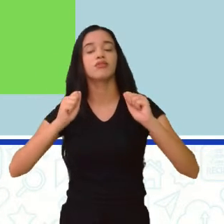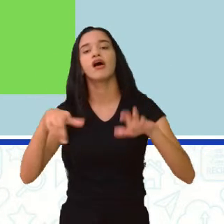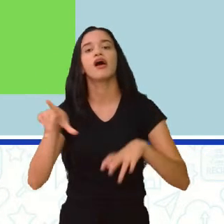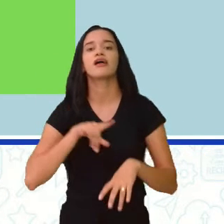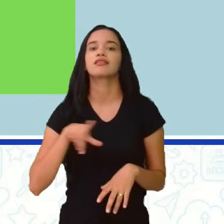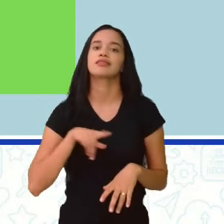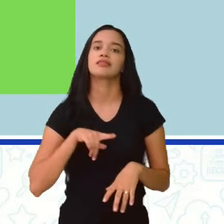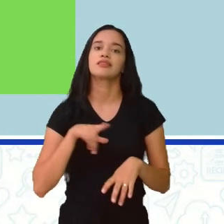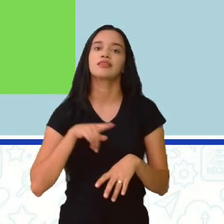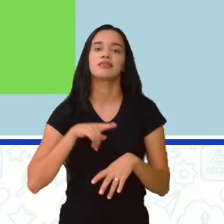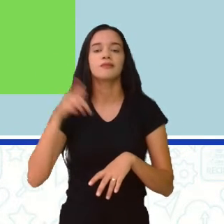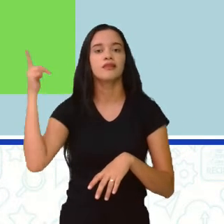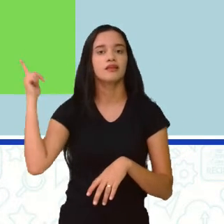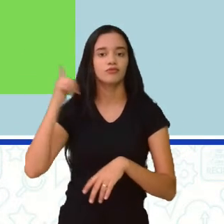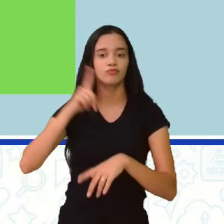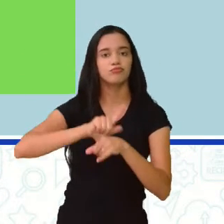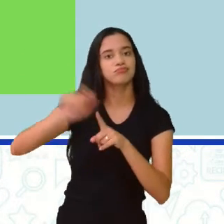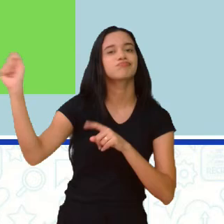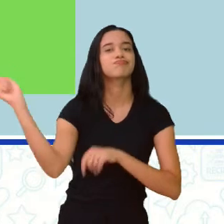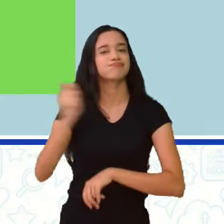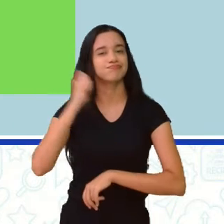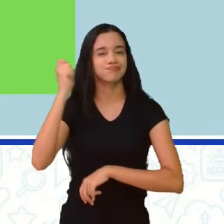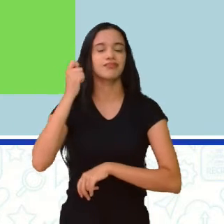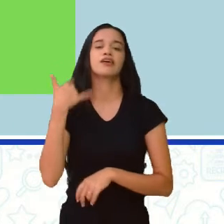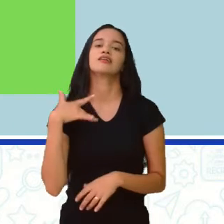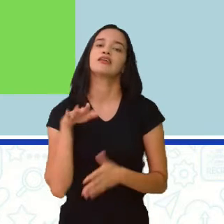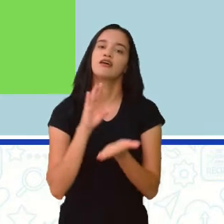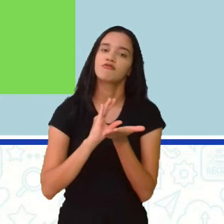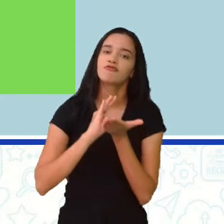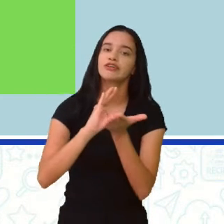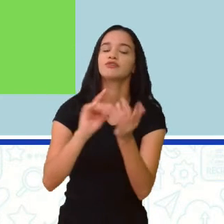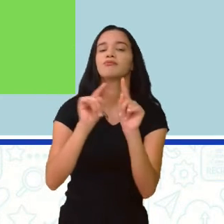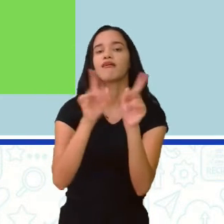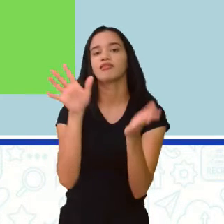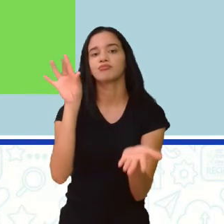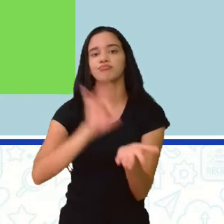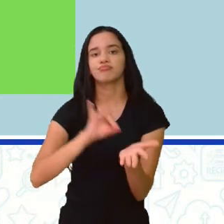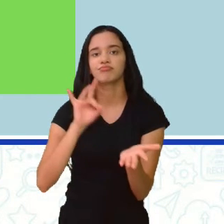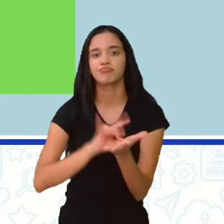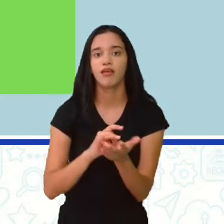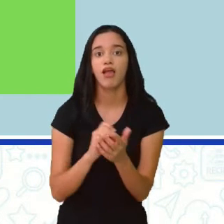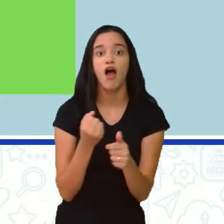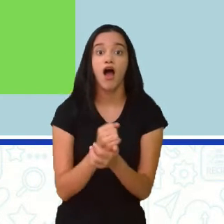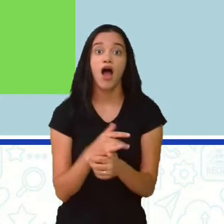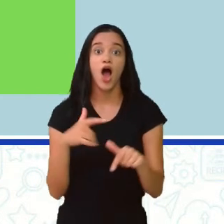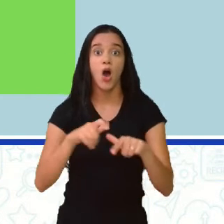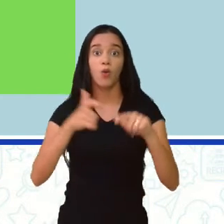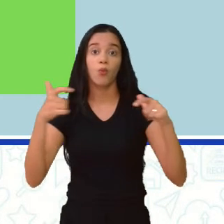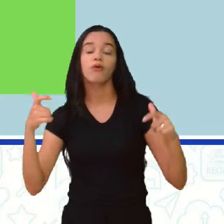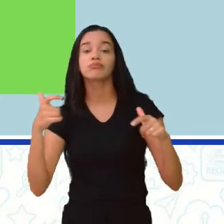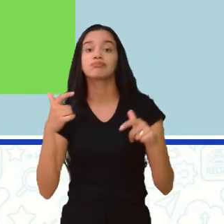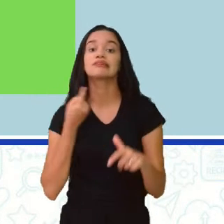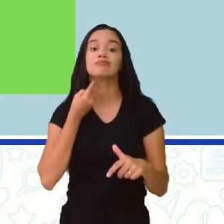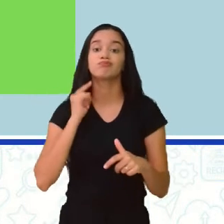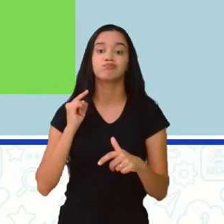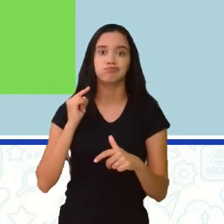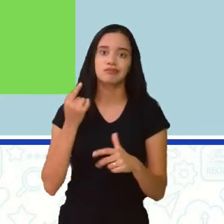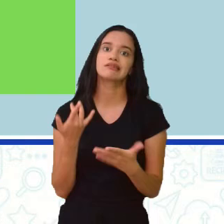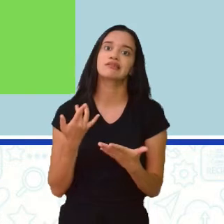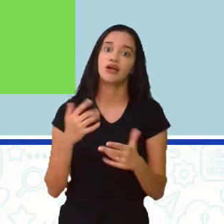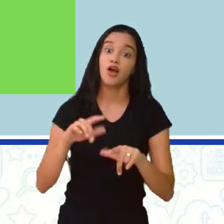uma premiação. Então, eles estão investindo nisso, mas realmente a quantidade de lixo é imensa. Eles fazem processos